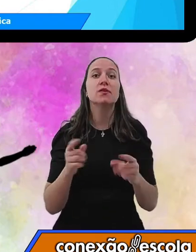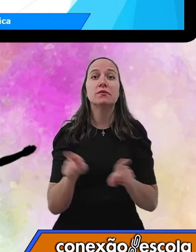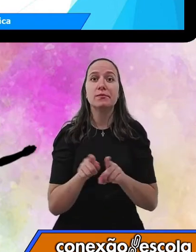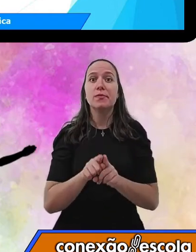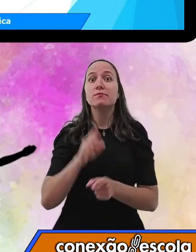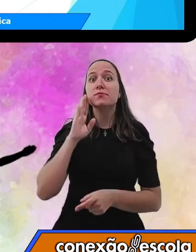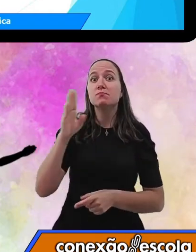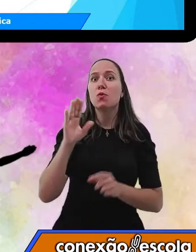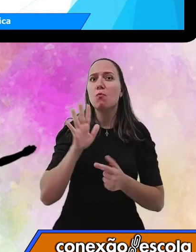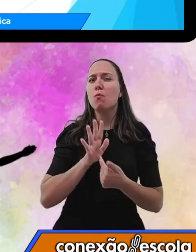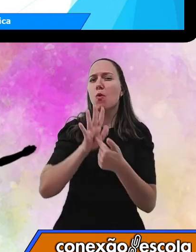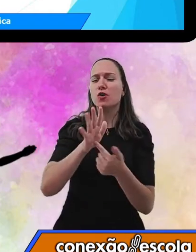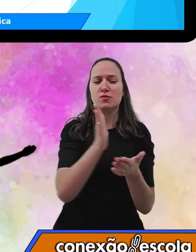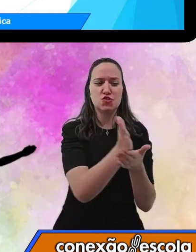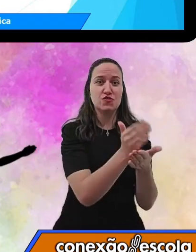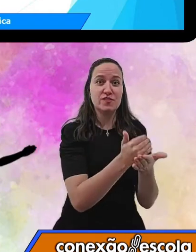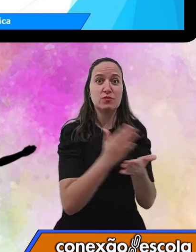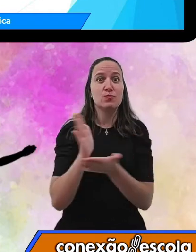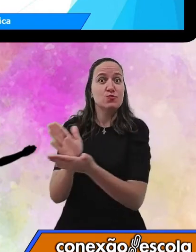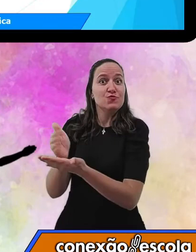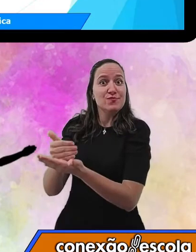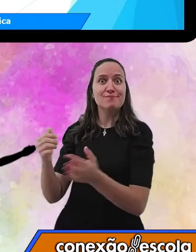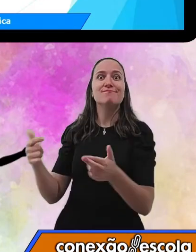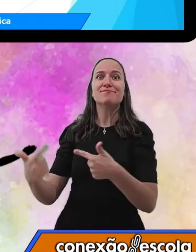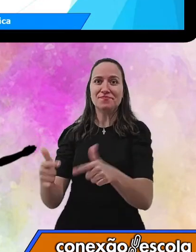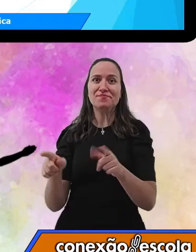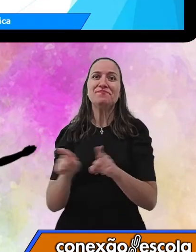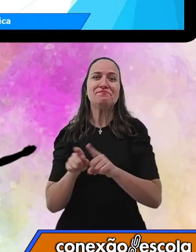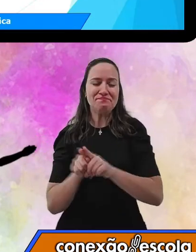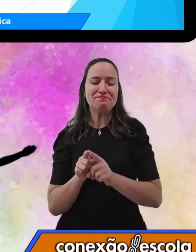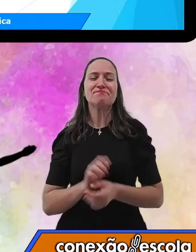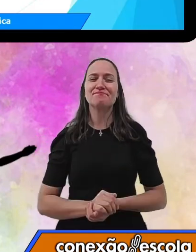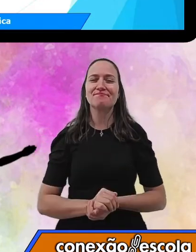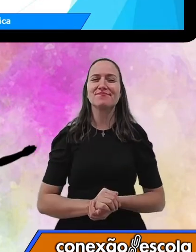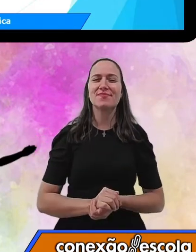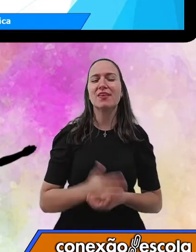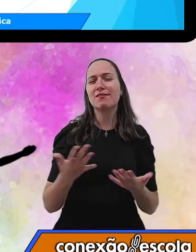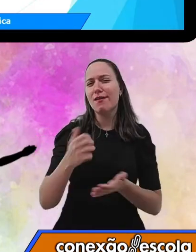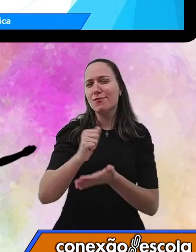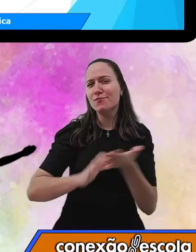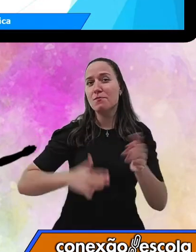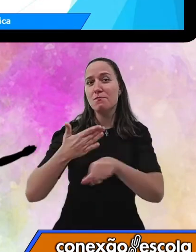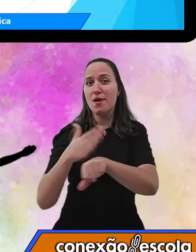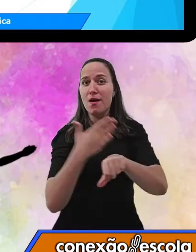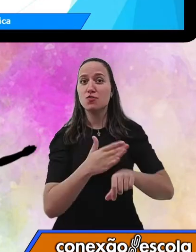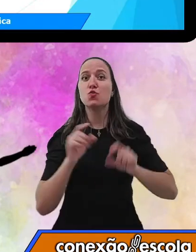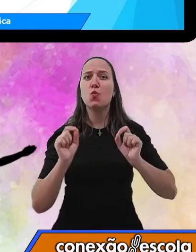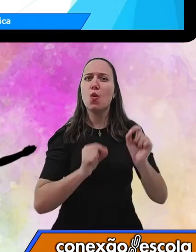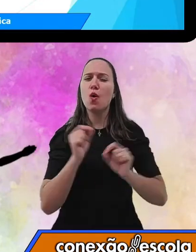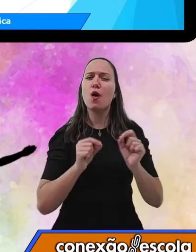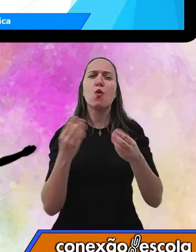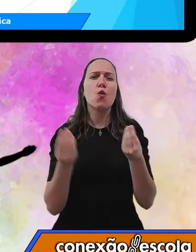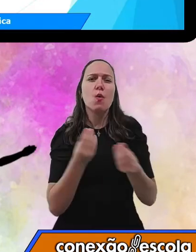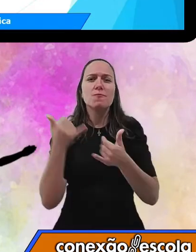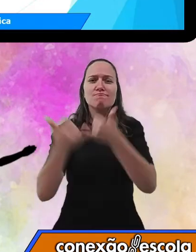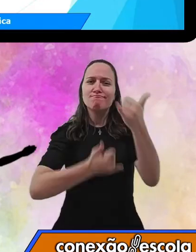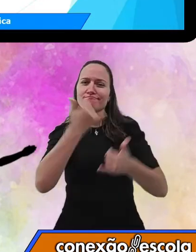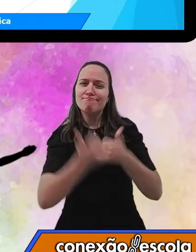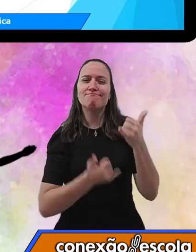do trabalho. E como atividade prática, vimos como é possível a prática recreativa do